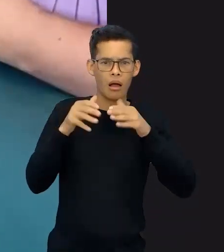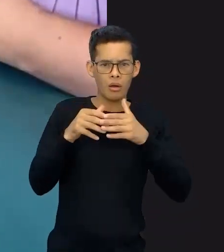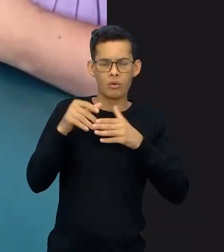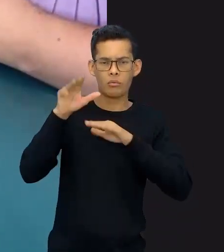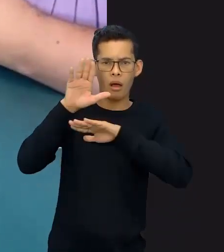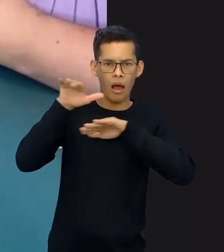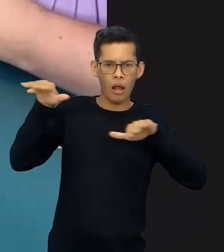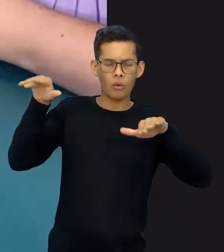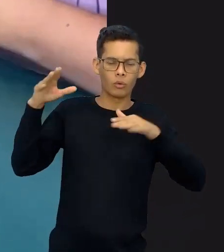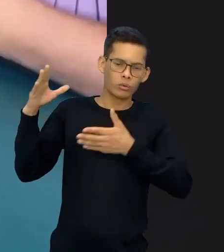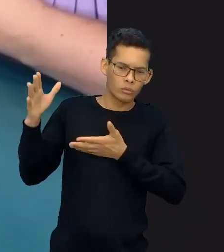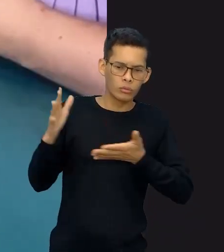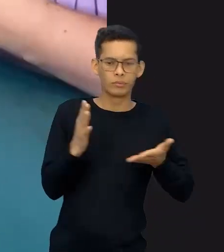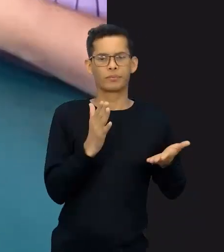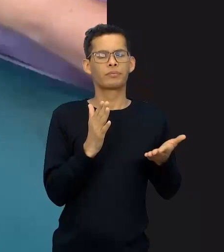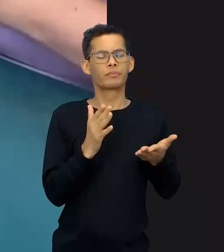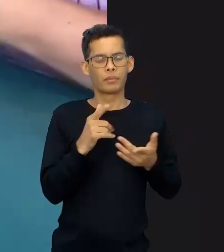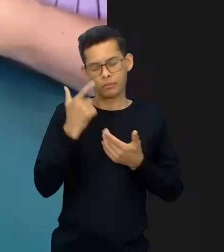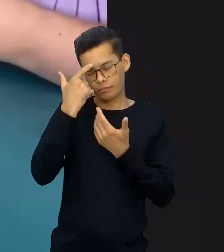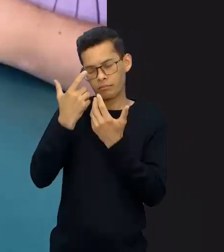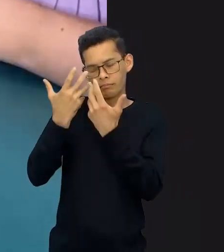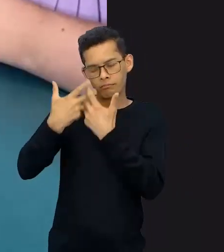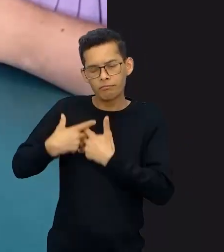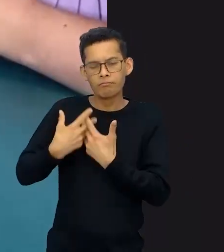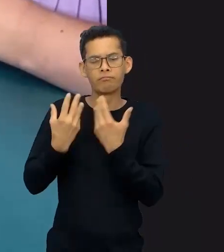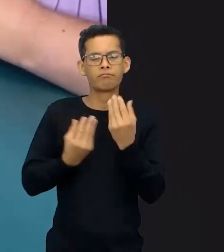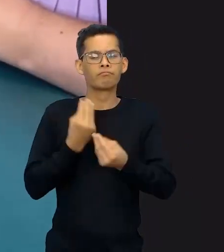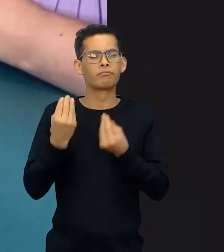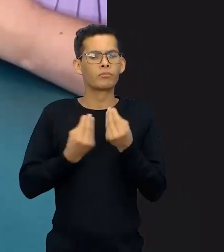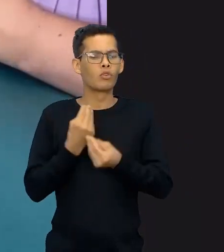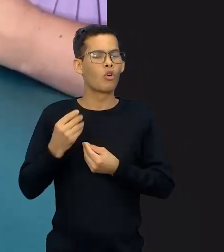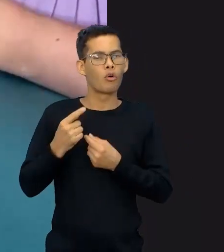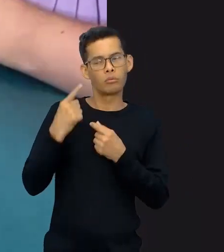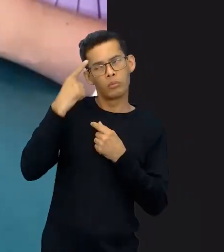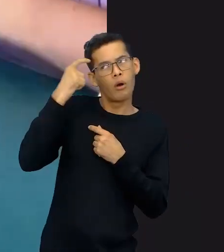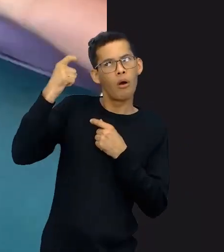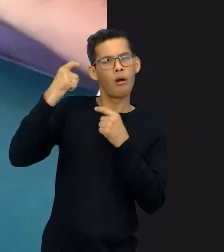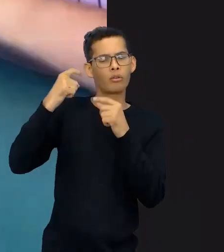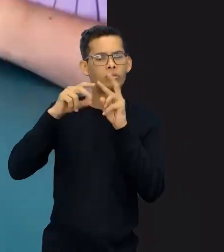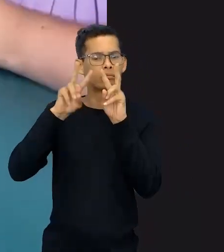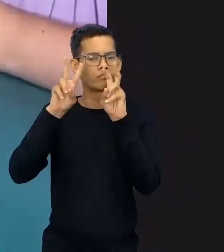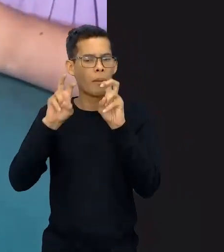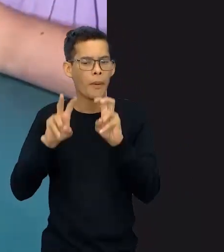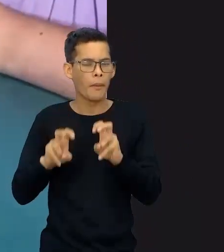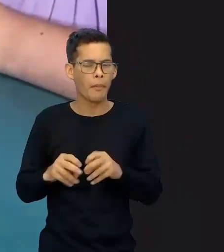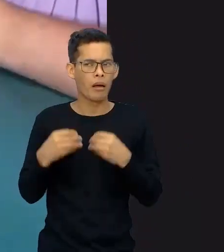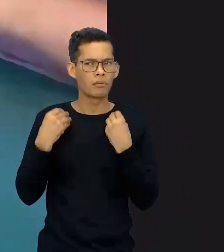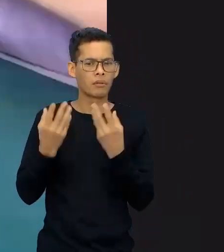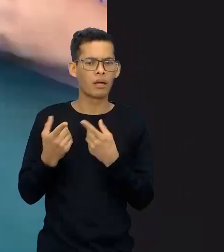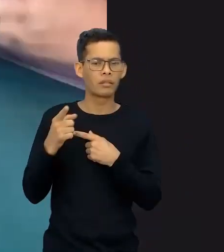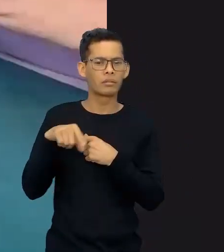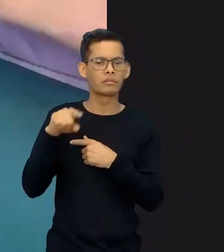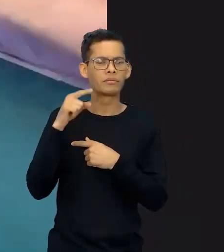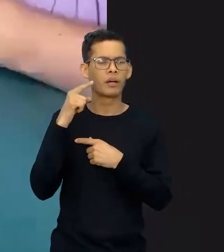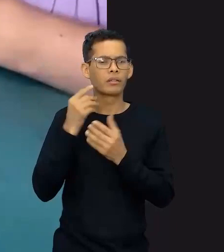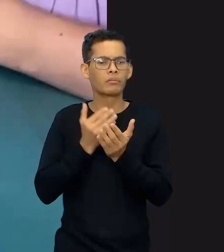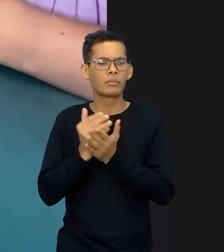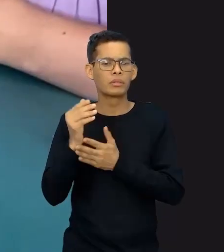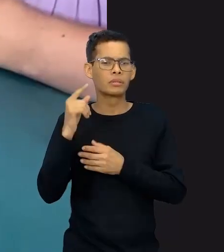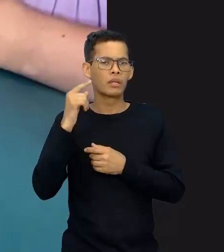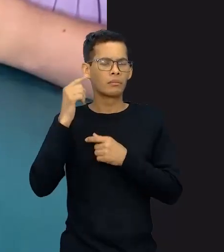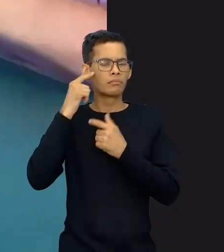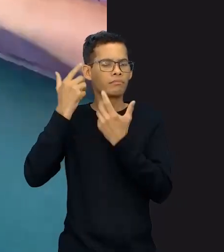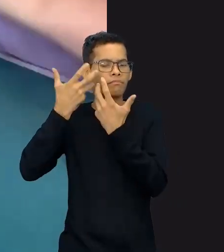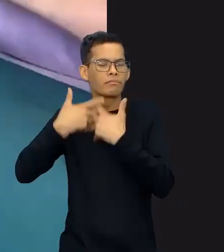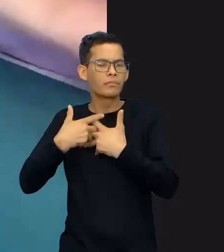colocar eles para pensar também a partir de algumas questões que a gente pode inserir. Como é que funciona